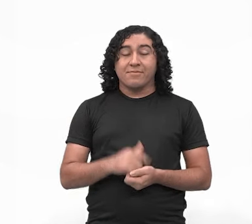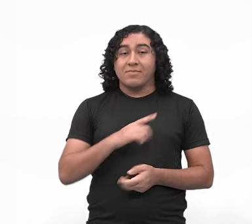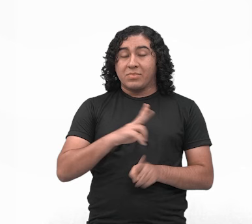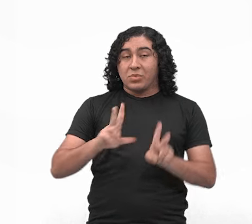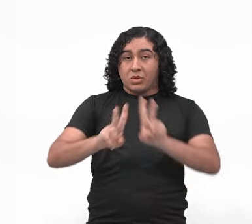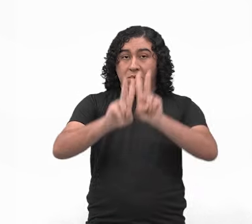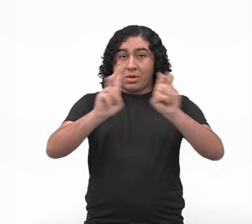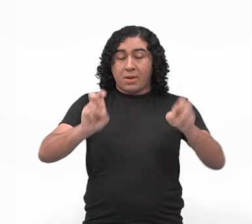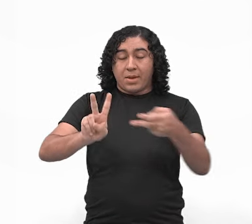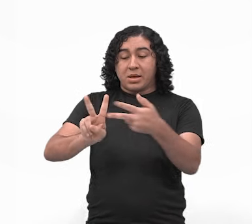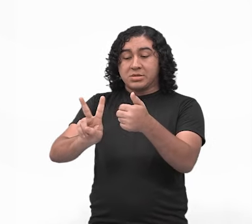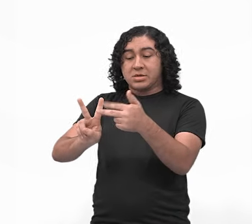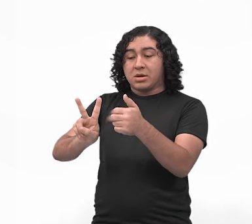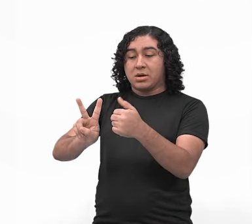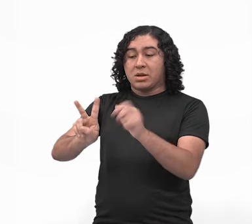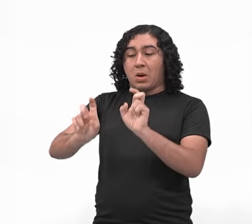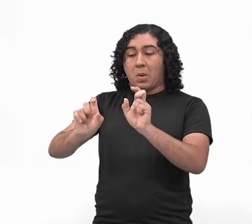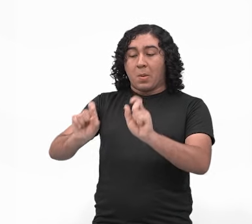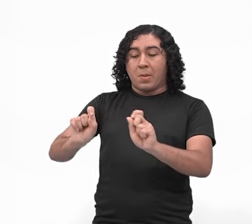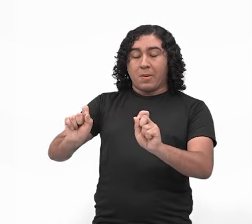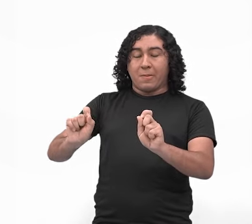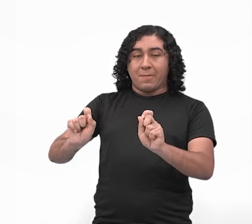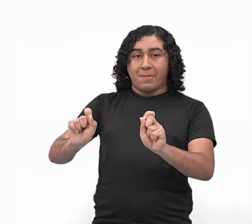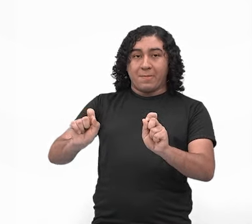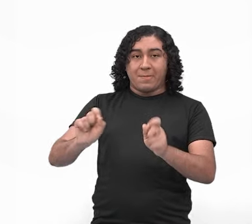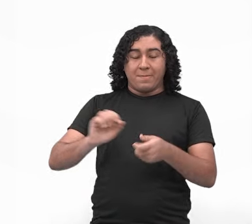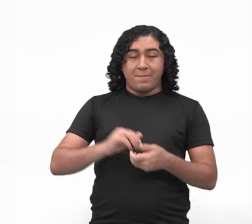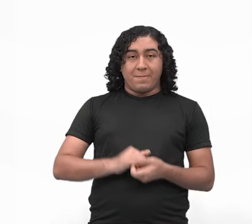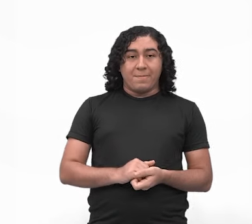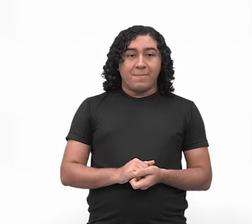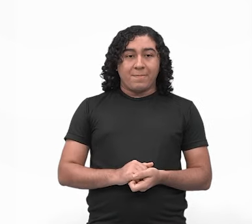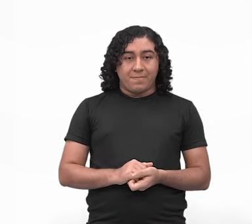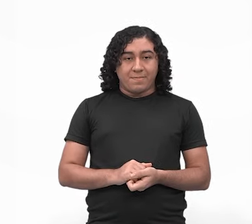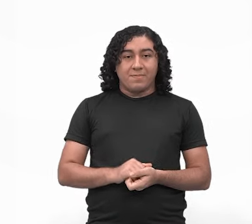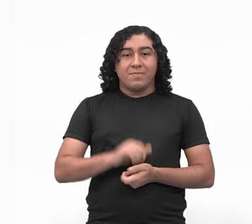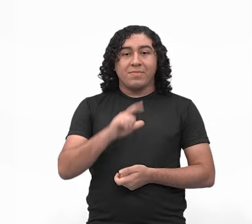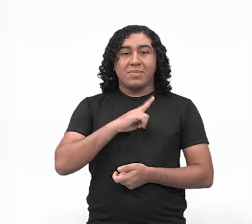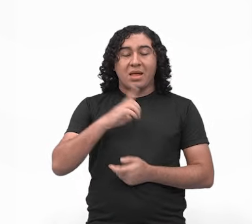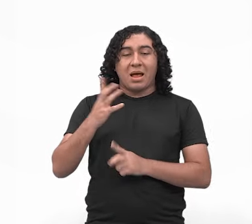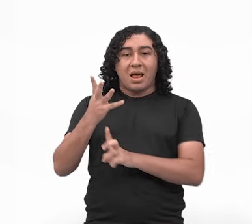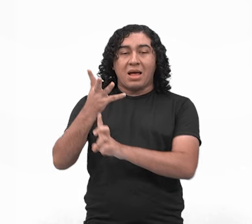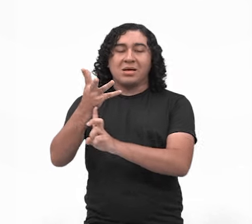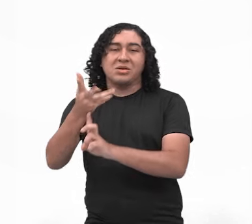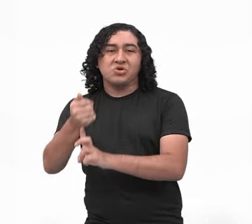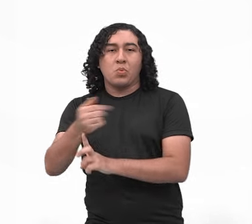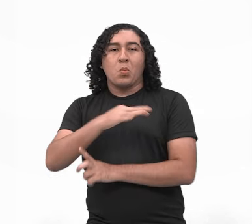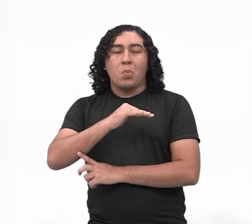nativos, nós vamos falar também de James Luna, que é falecido em